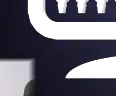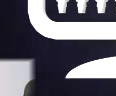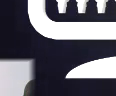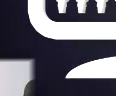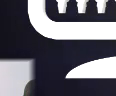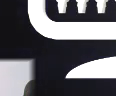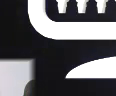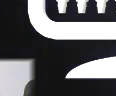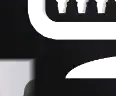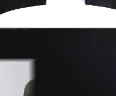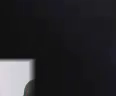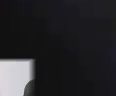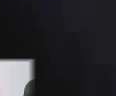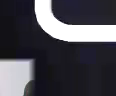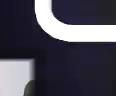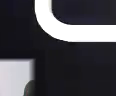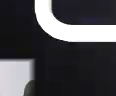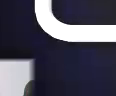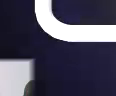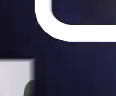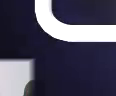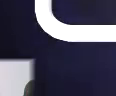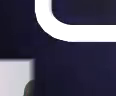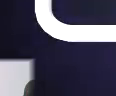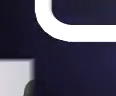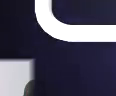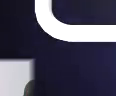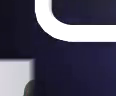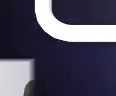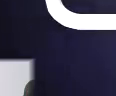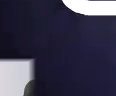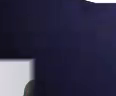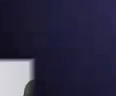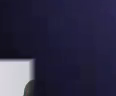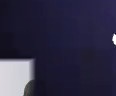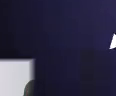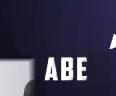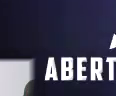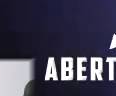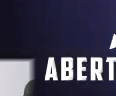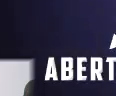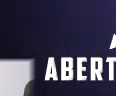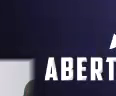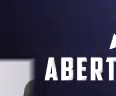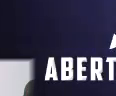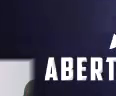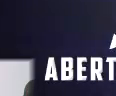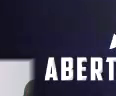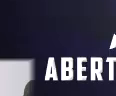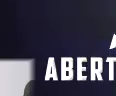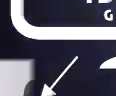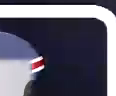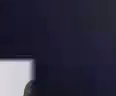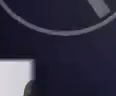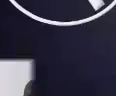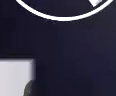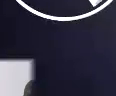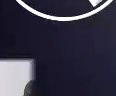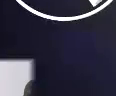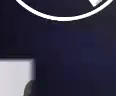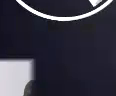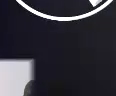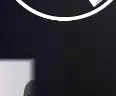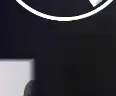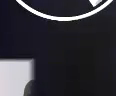dos vereadores. Aguarde! A TV Câmara está se preparando para transmitir em TV aberta e a cabo.